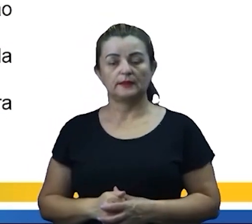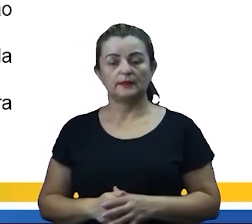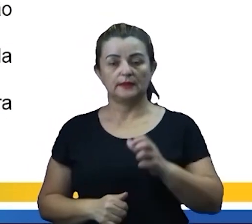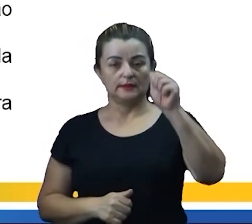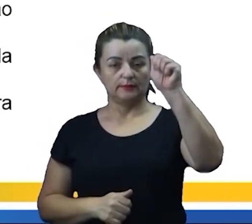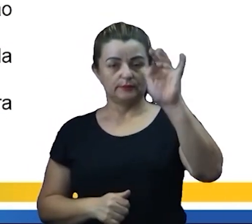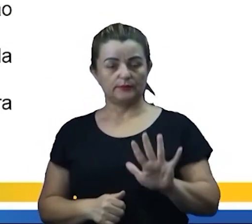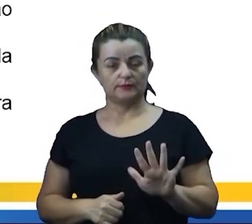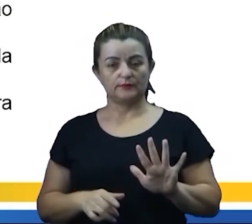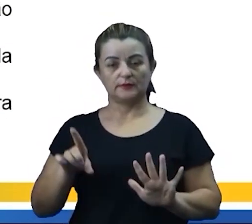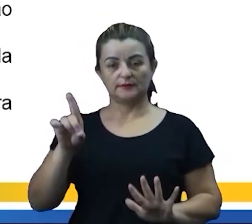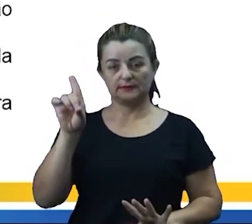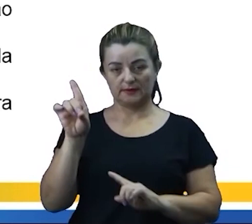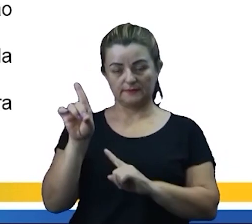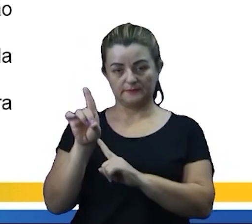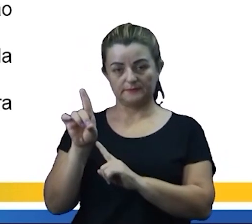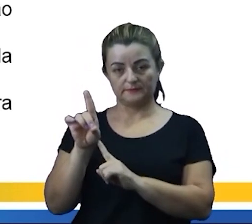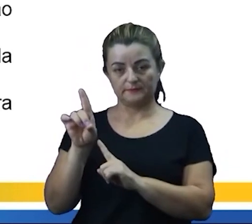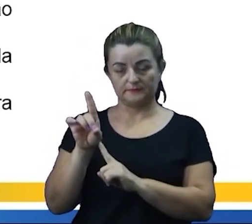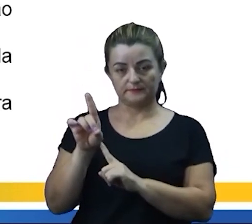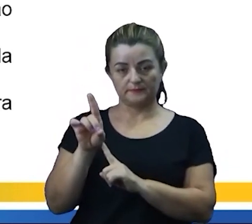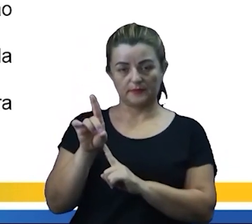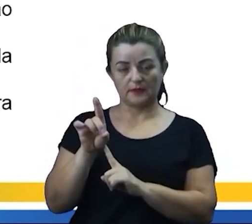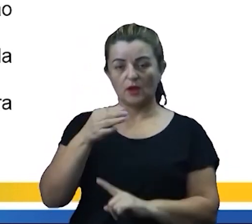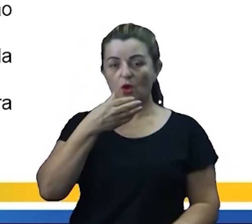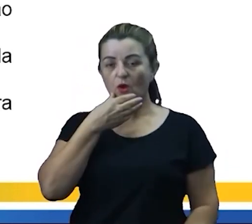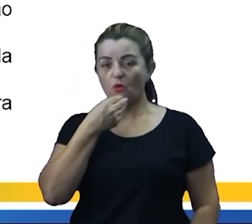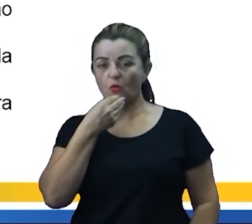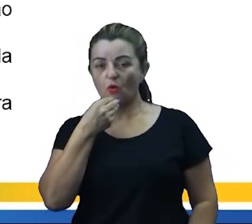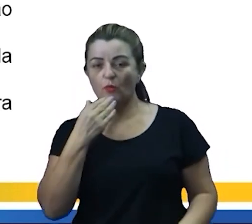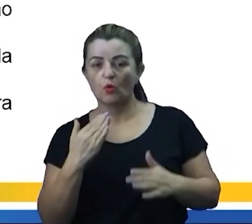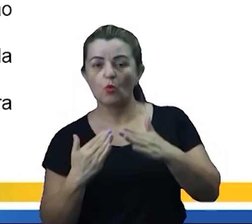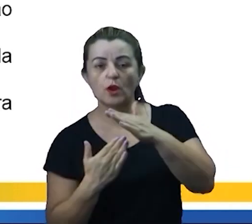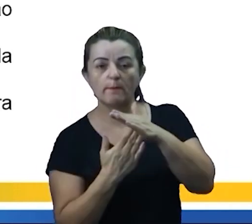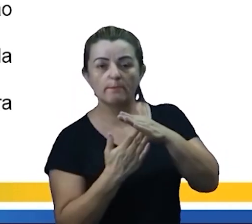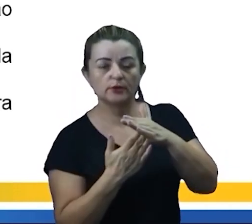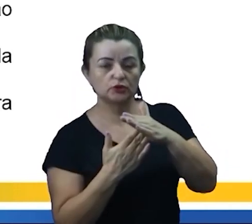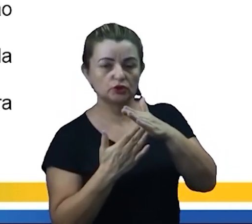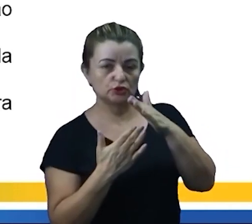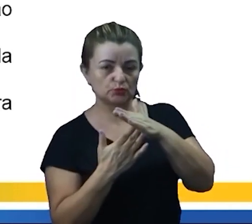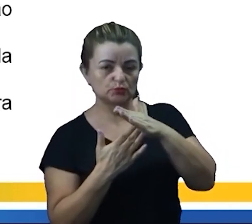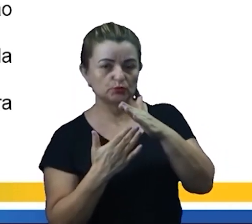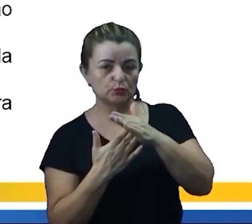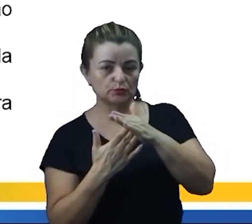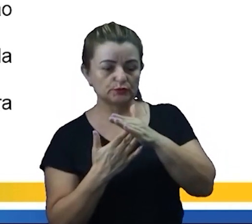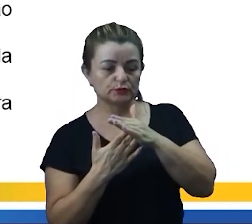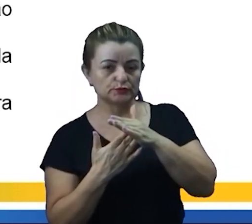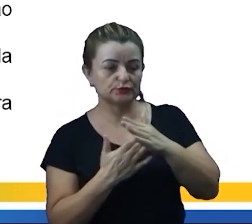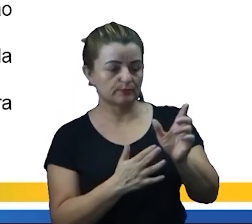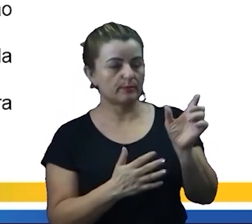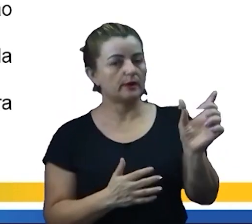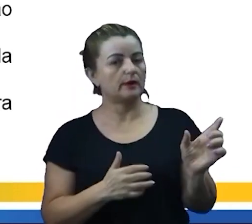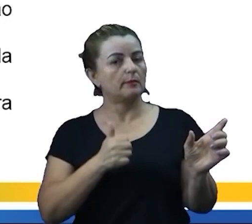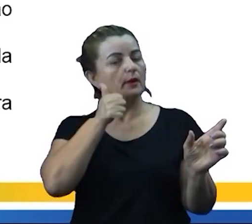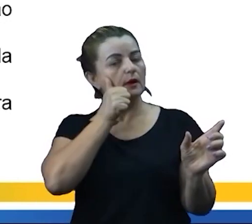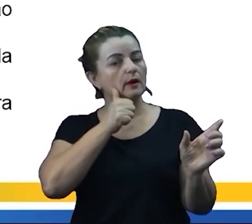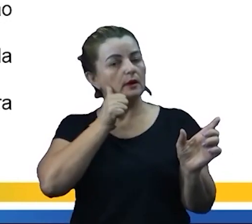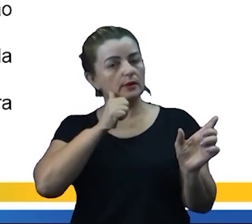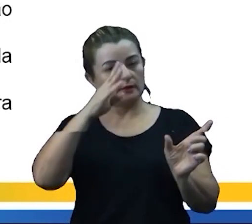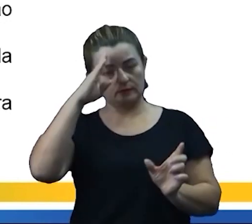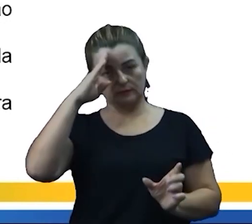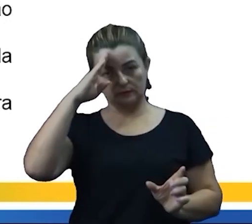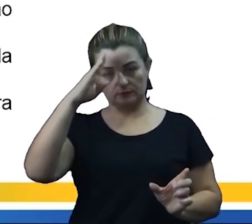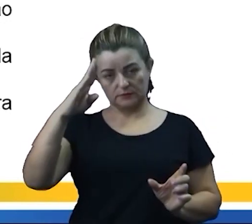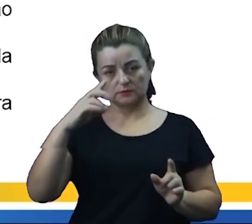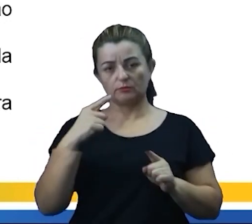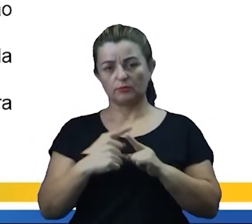letra D. O narrador, ele evidencia um cerceamento, uma limitação relacionada ao gênero feminino, principalmente